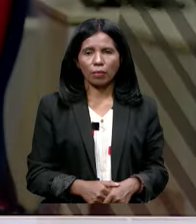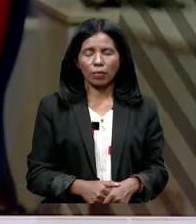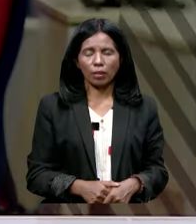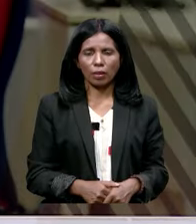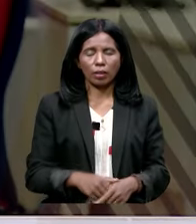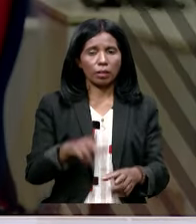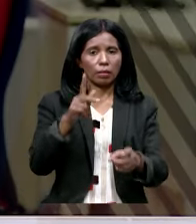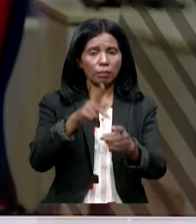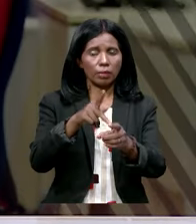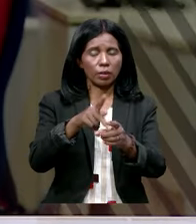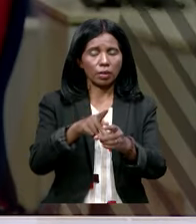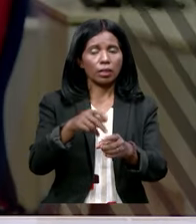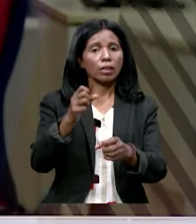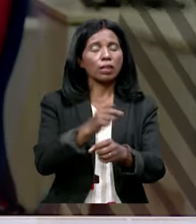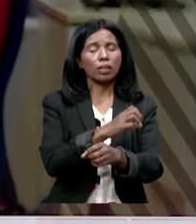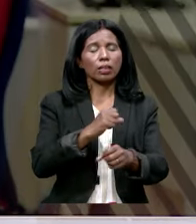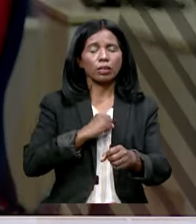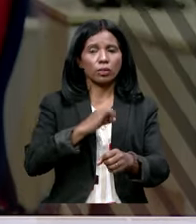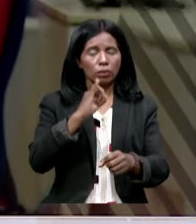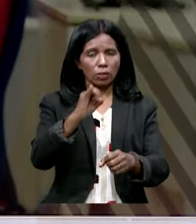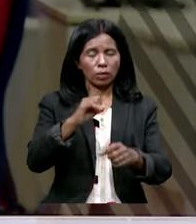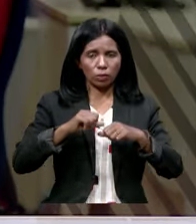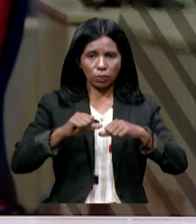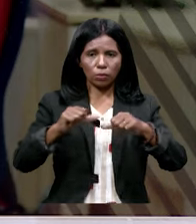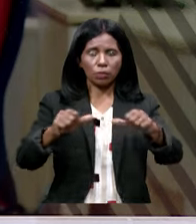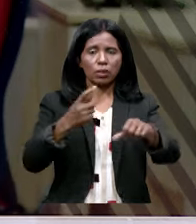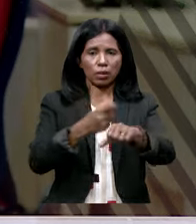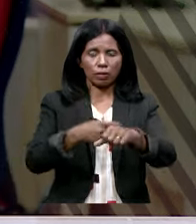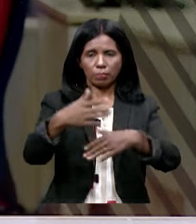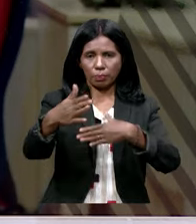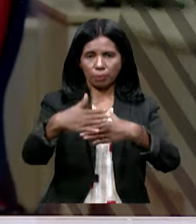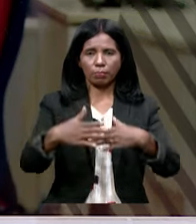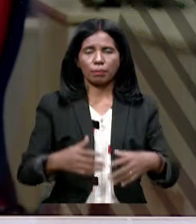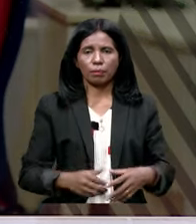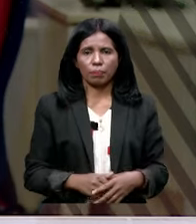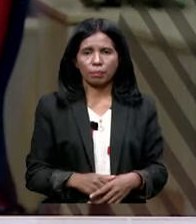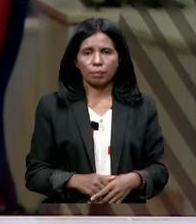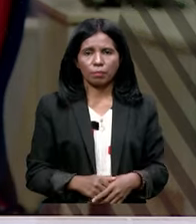Perfuração minera e a suai se continua a fali e a tempo basic.